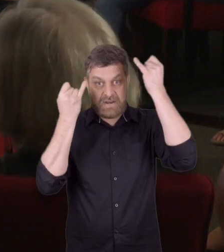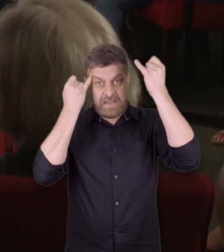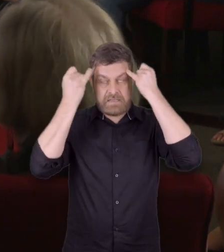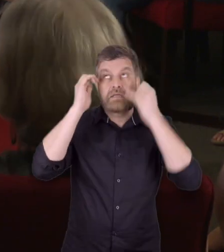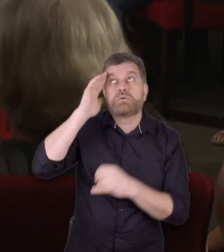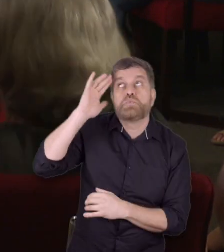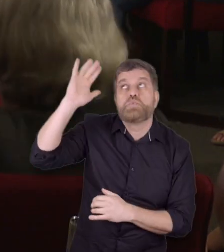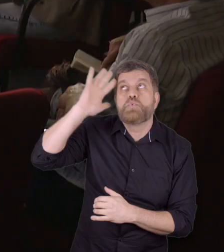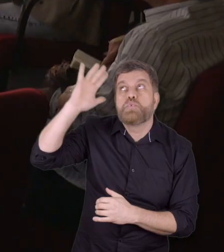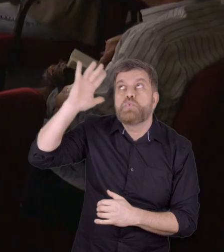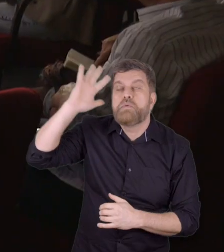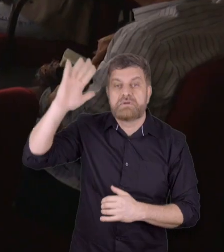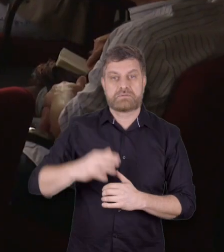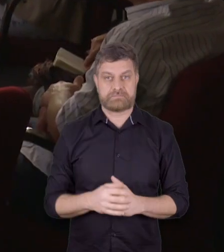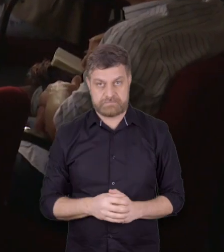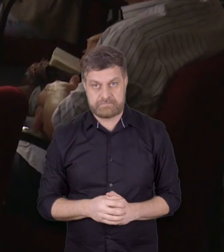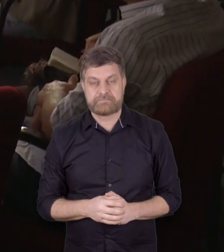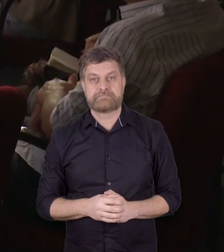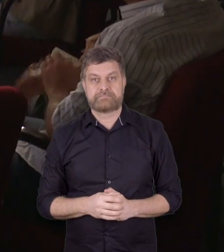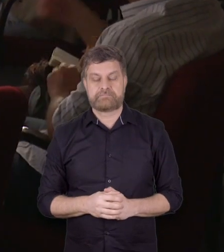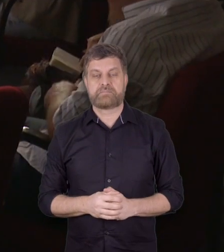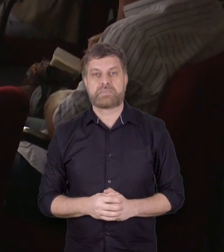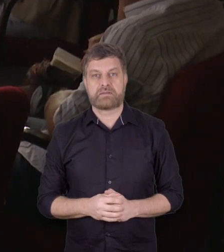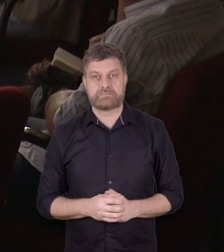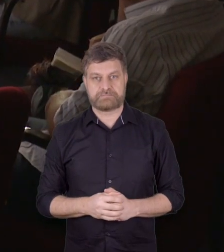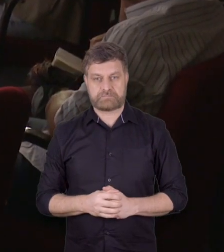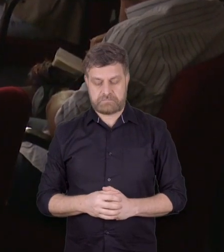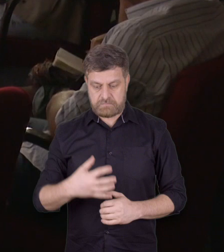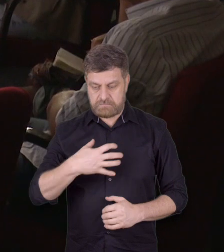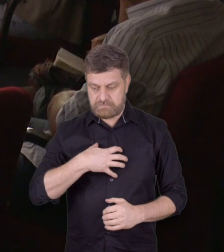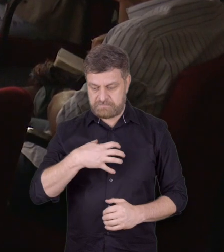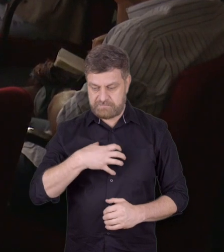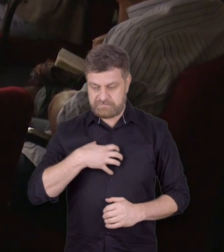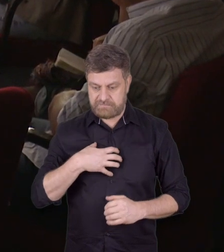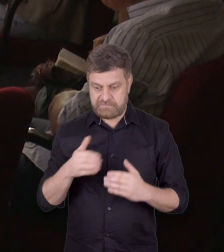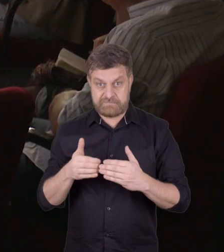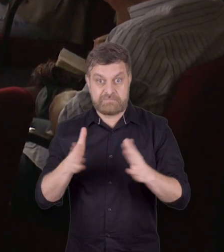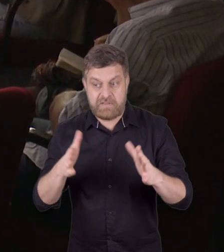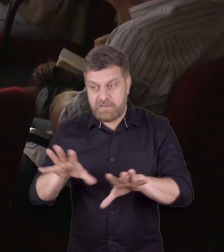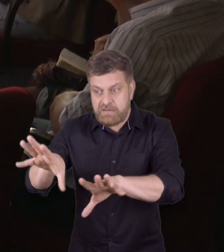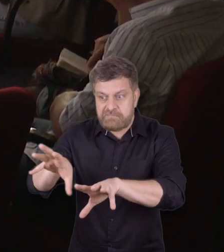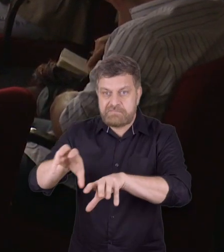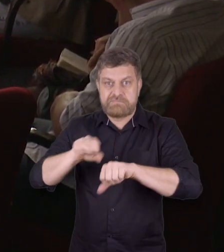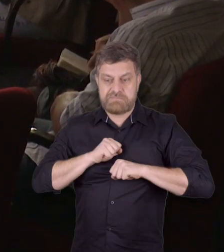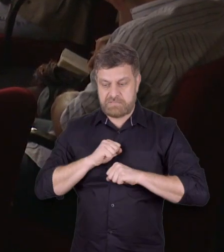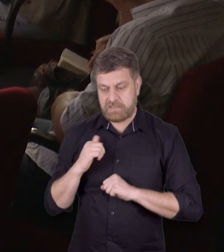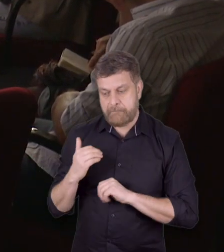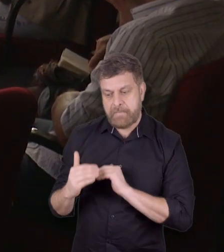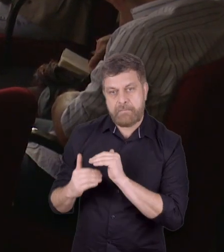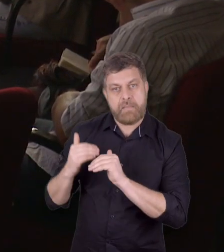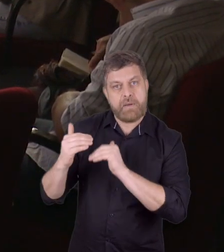ideia, imaginação. Então, essa abertura que advém desse